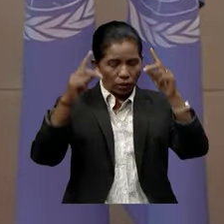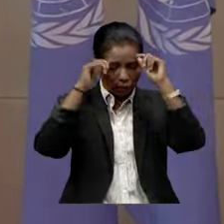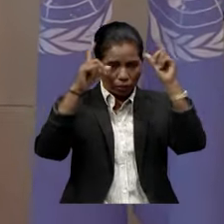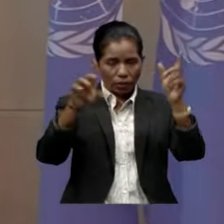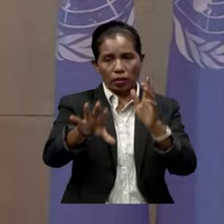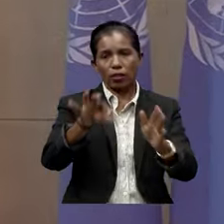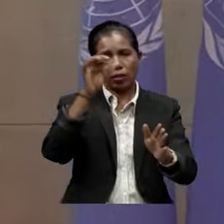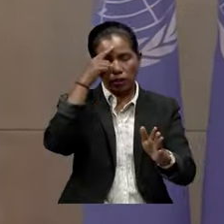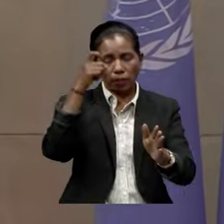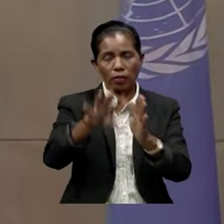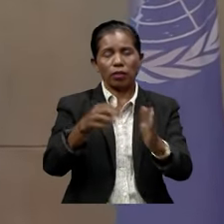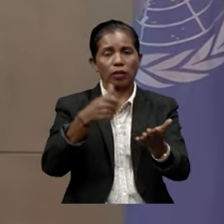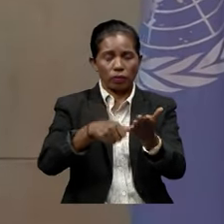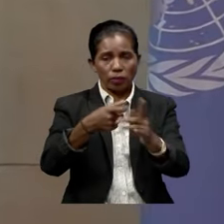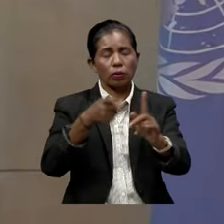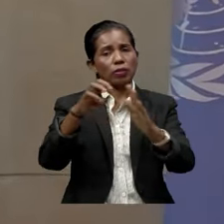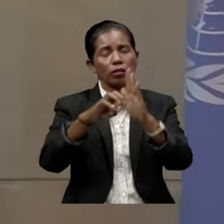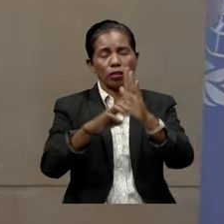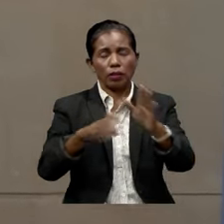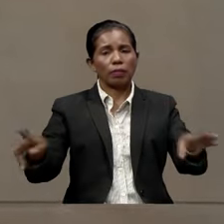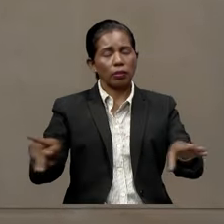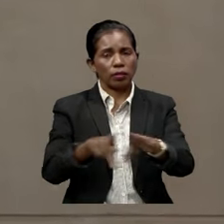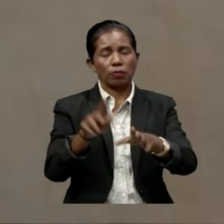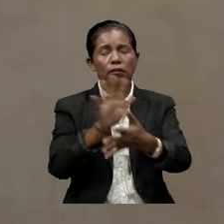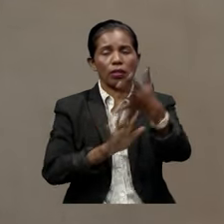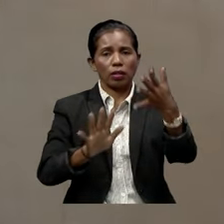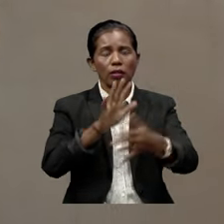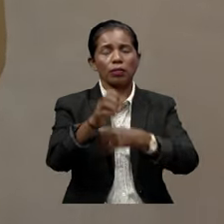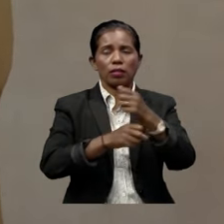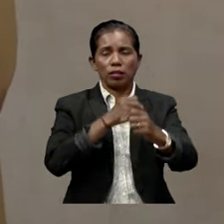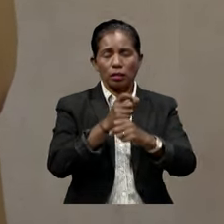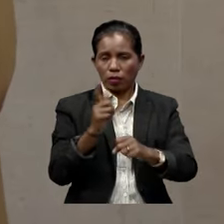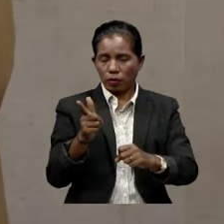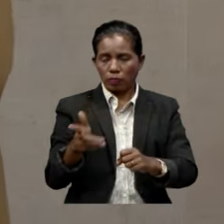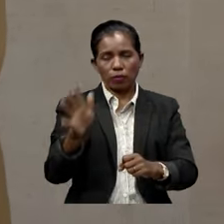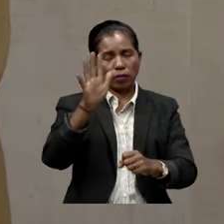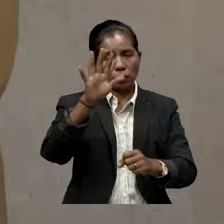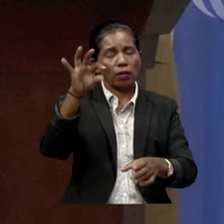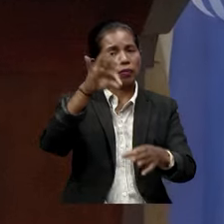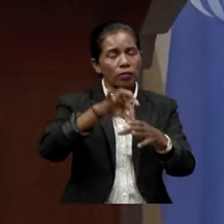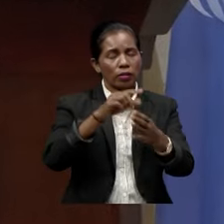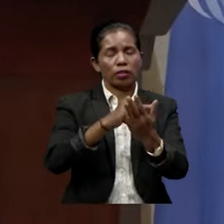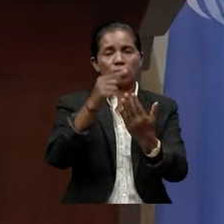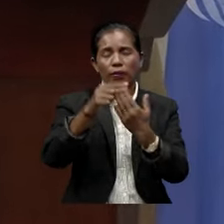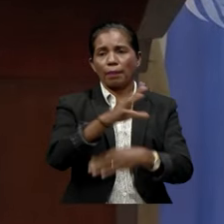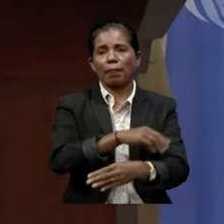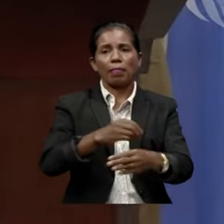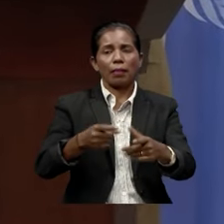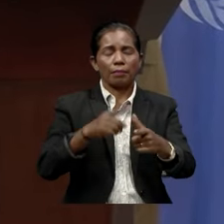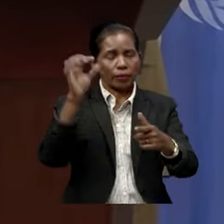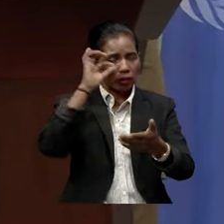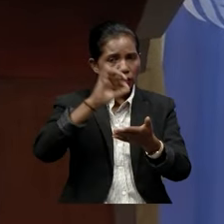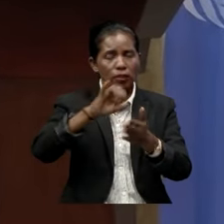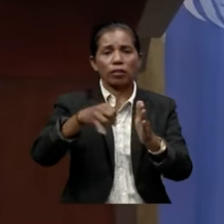retém convite do Estado, onde participa a comemoração Tinan Ronureson Lima, consulta popular. A fim de encontro, Ramos Horta, secretário-geral